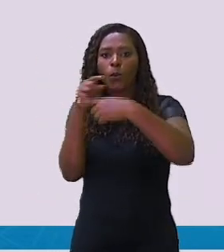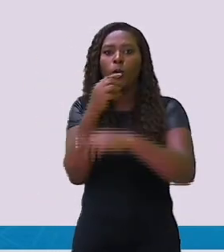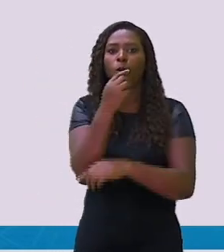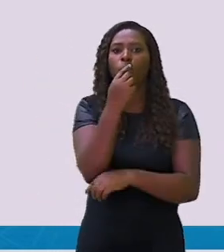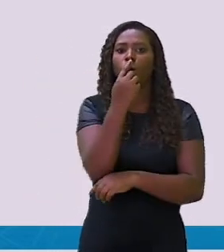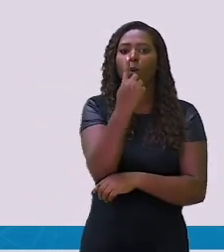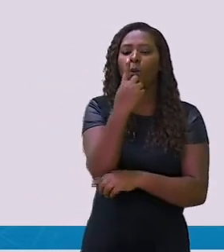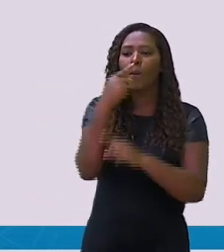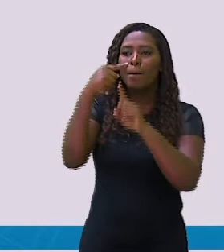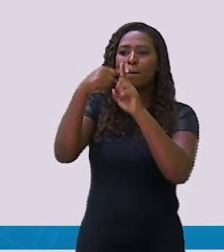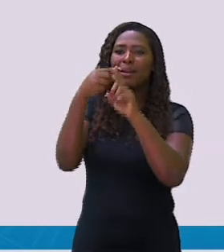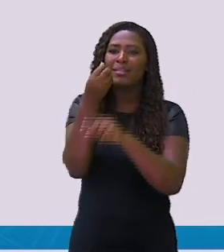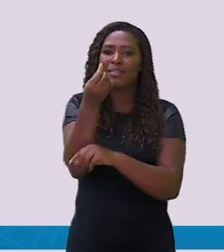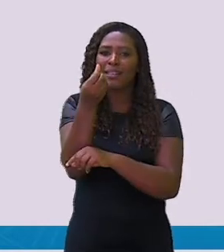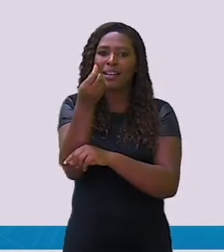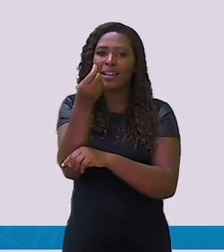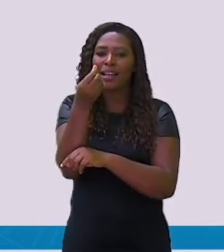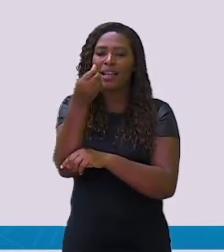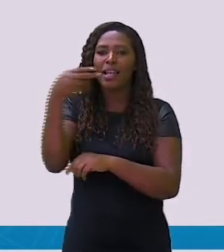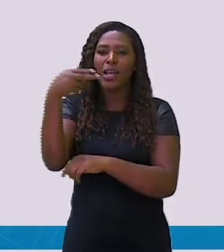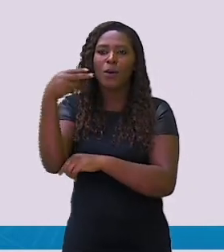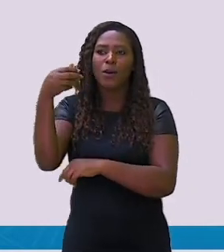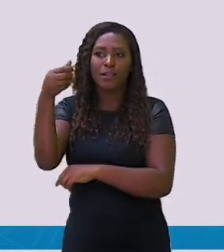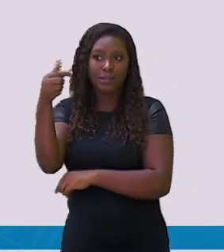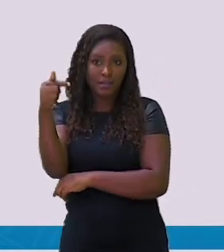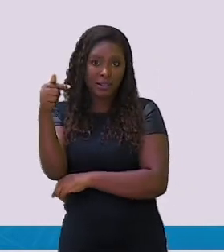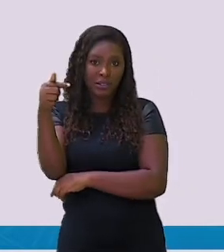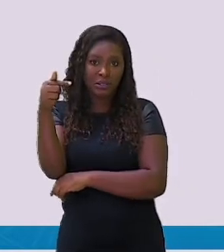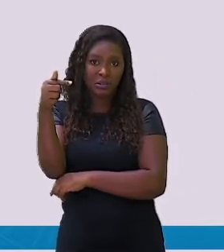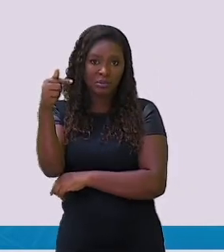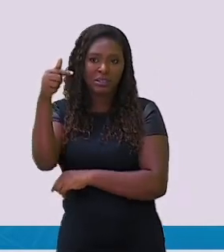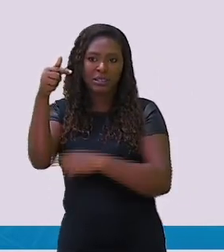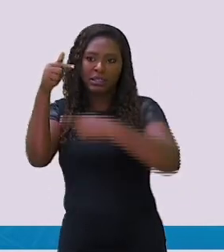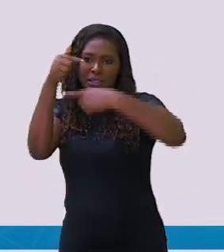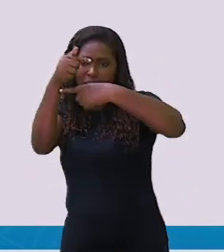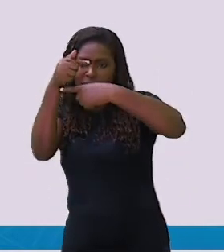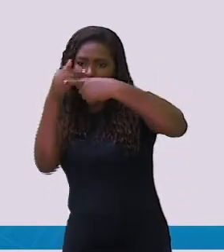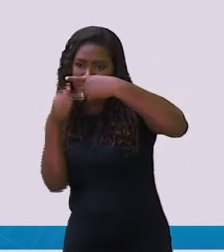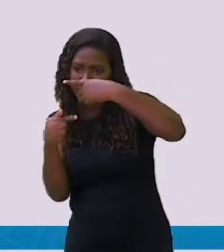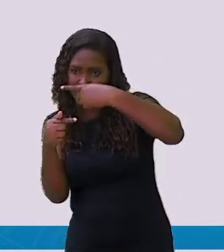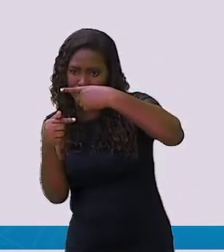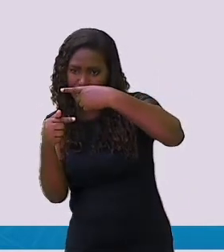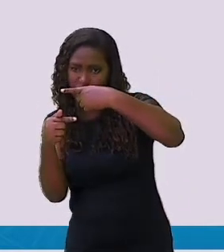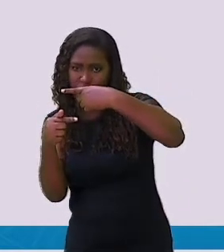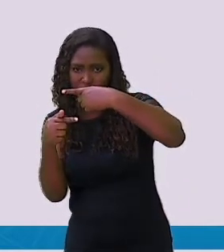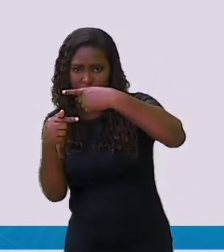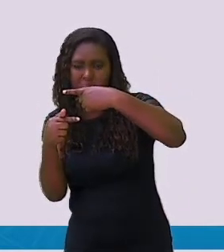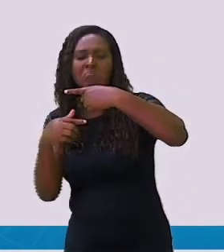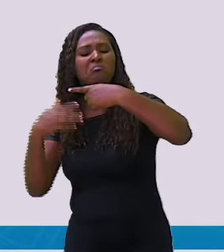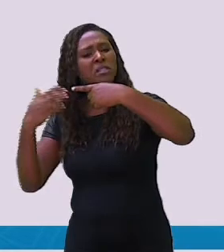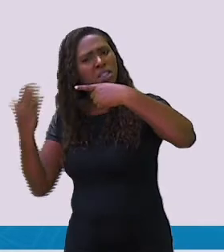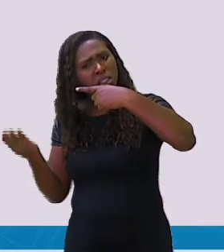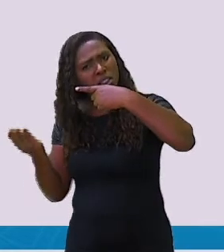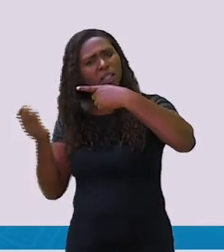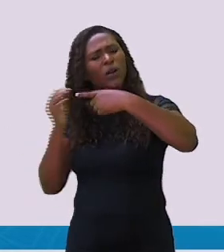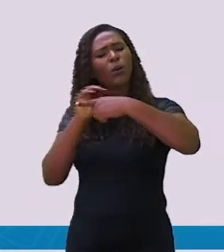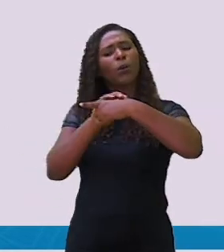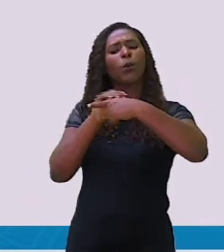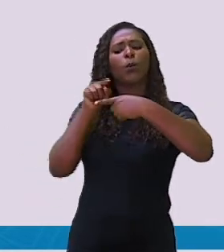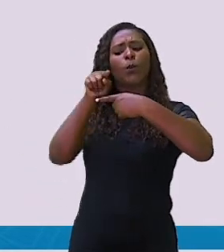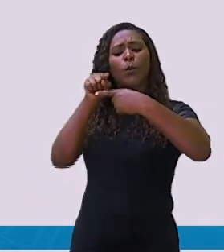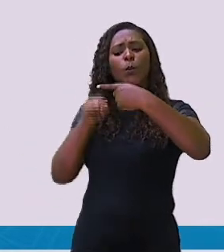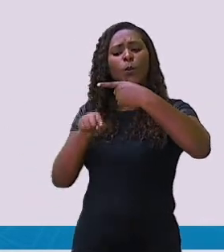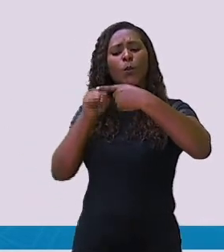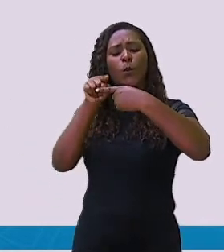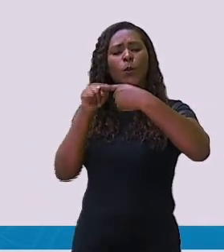67 agora olha bem 77 anos então eles são